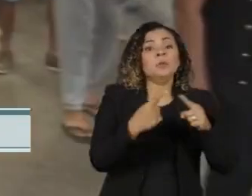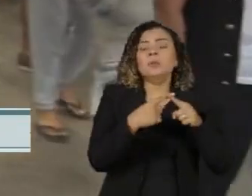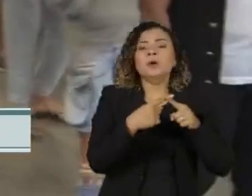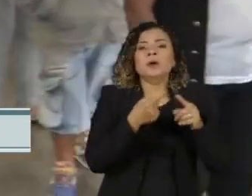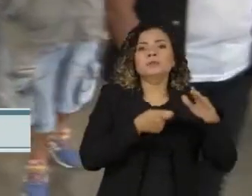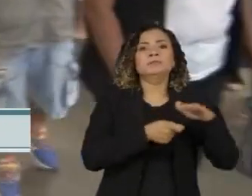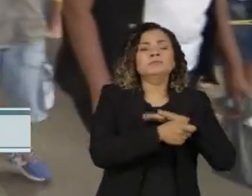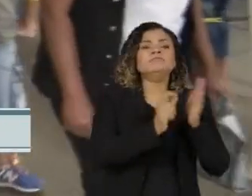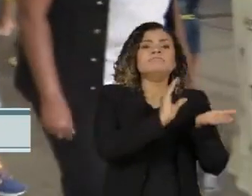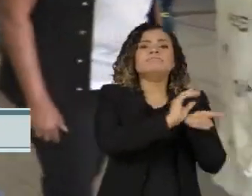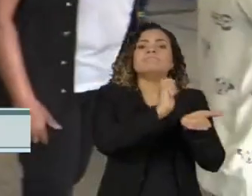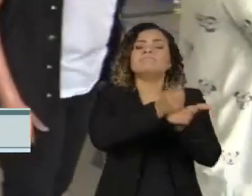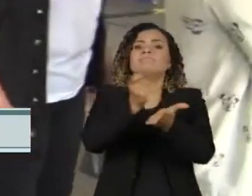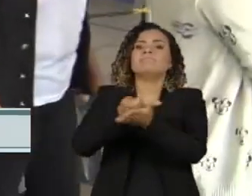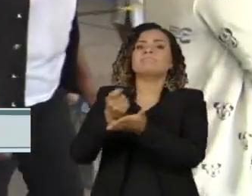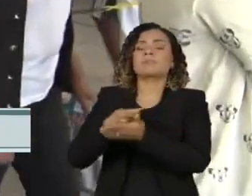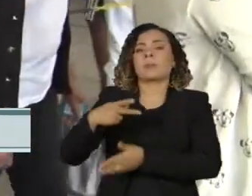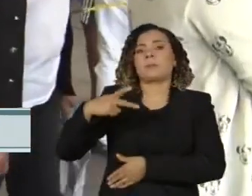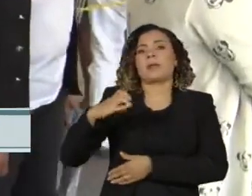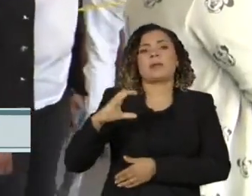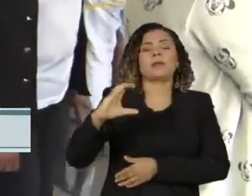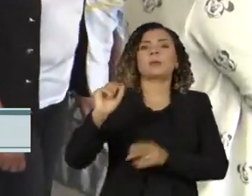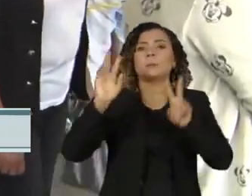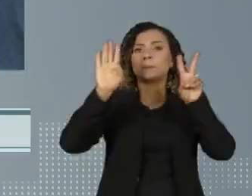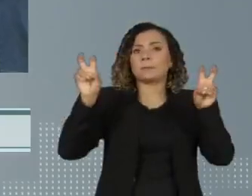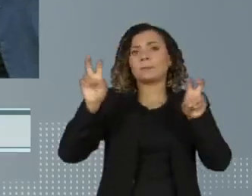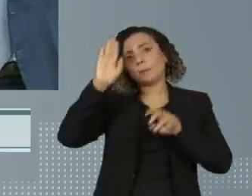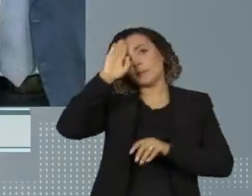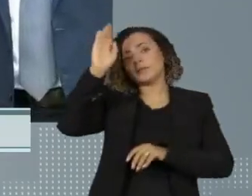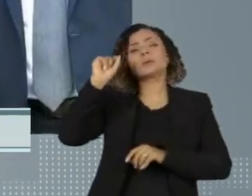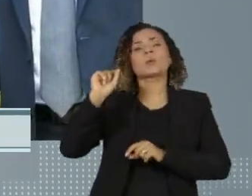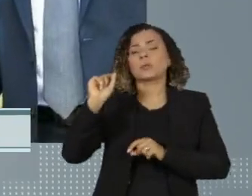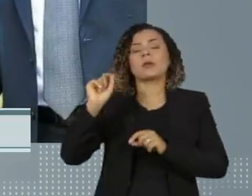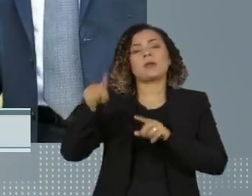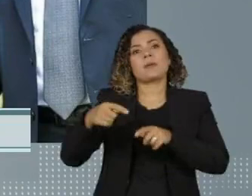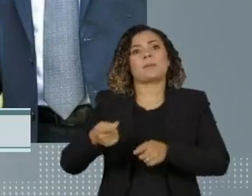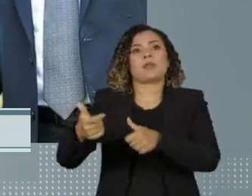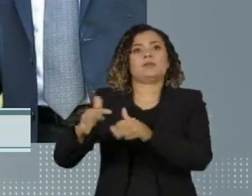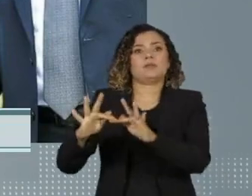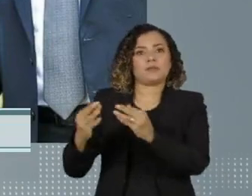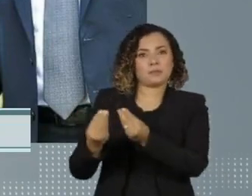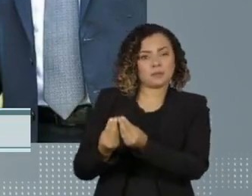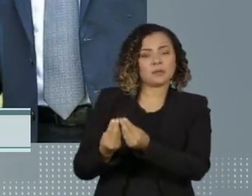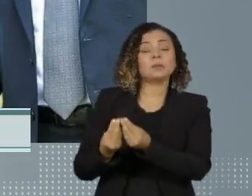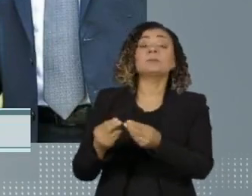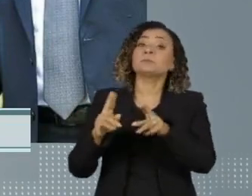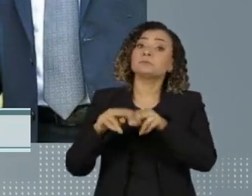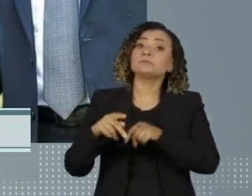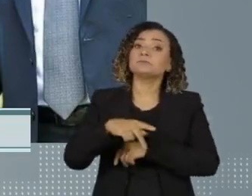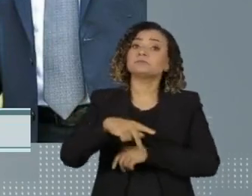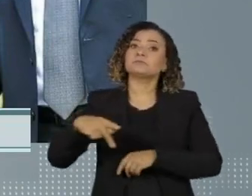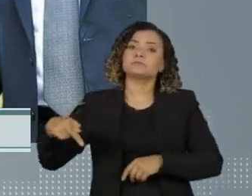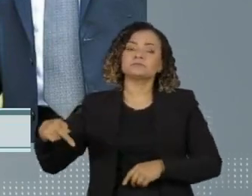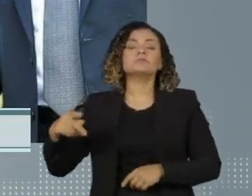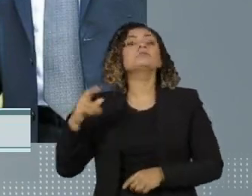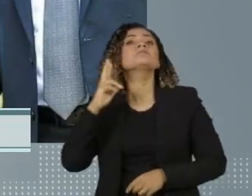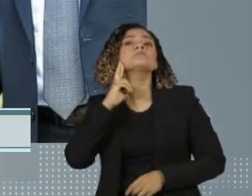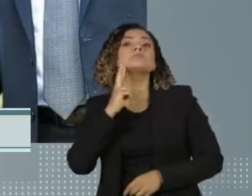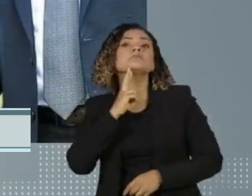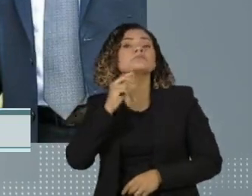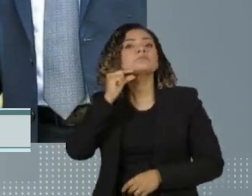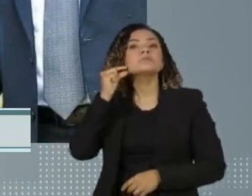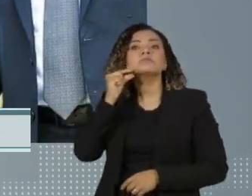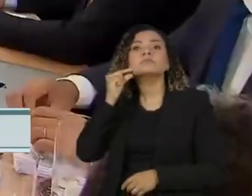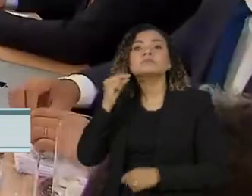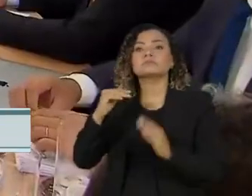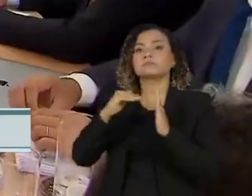o pagamento do Bolsa Família é o principal assunto que ele deve tratar Lula vai se encontrar novamente com os presidentes do Senado Rodrigo Pacheco e